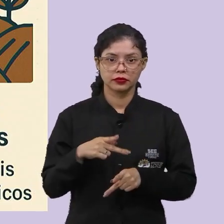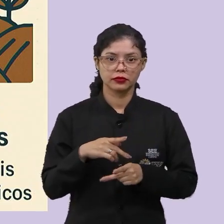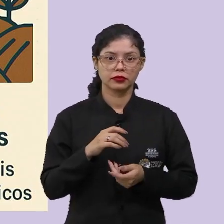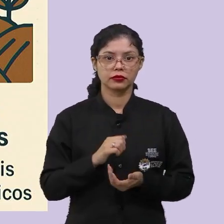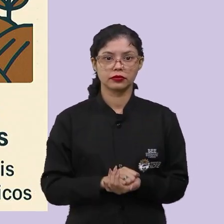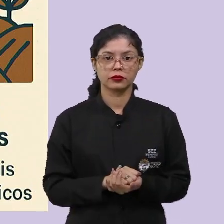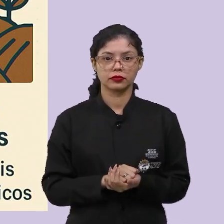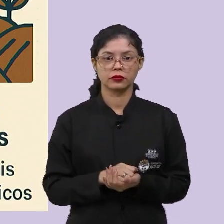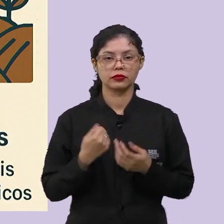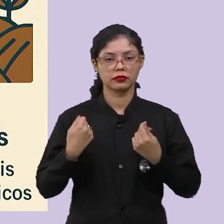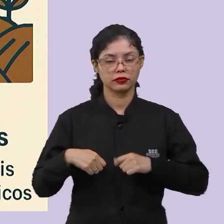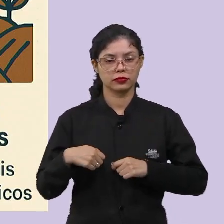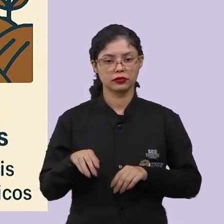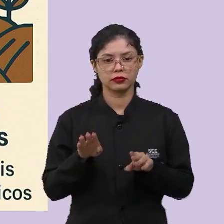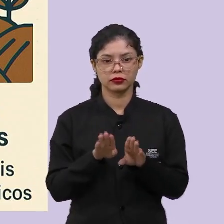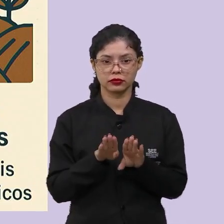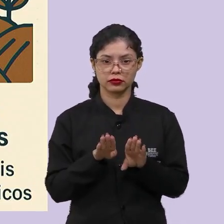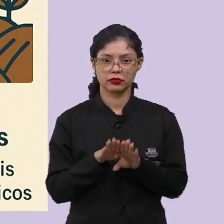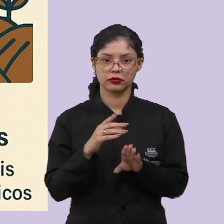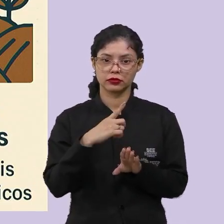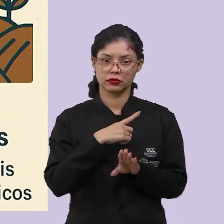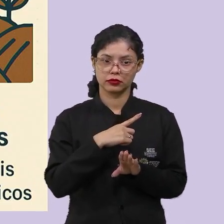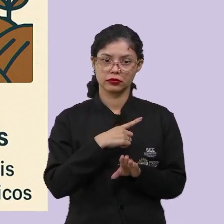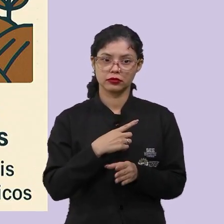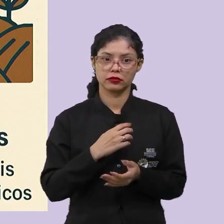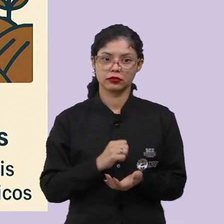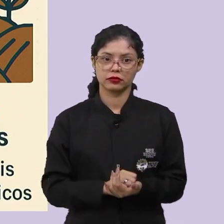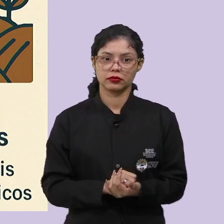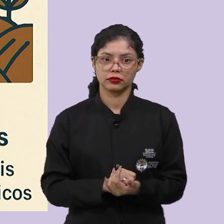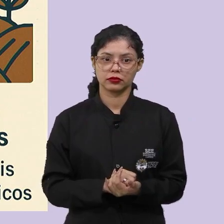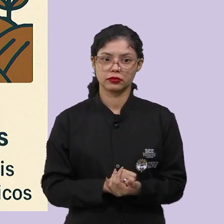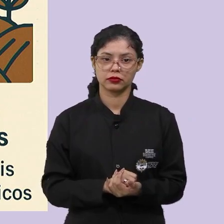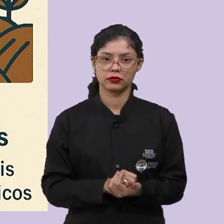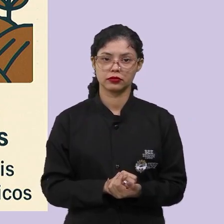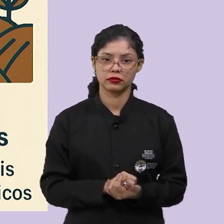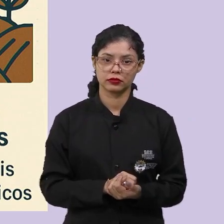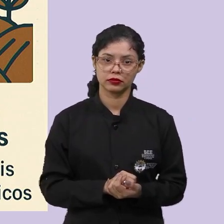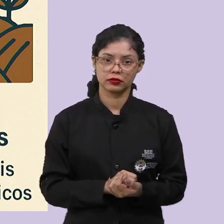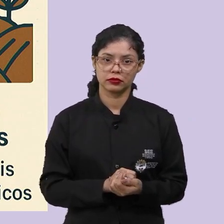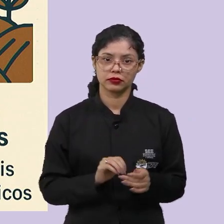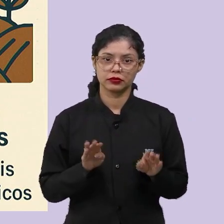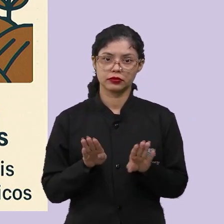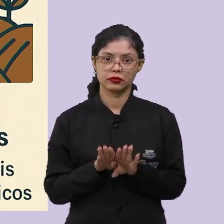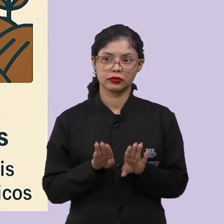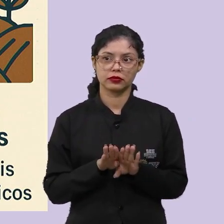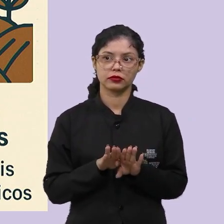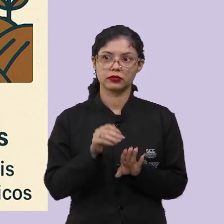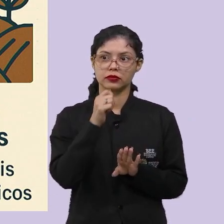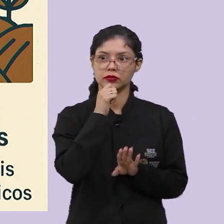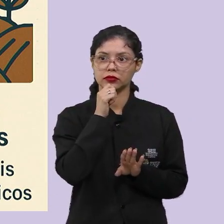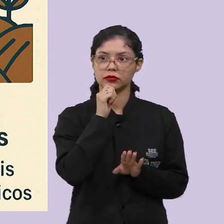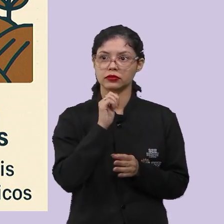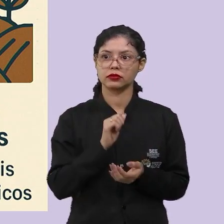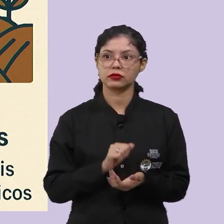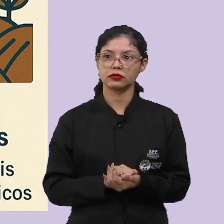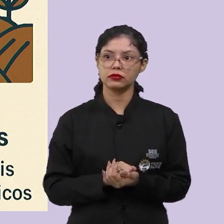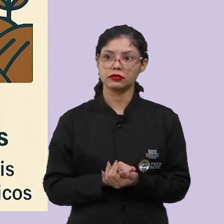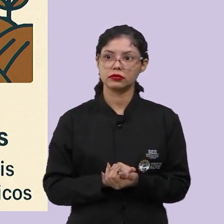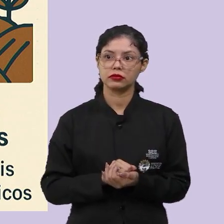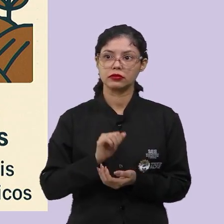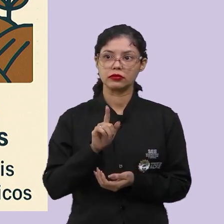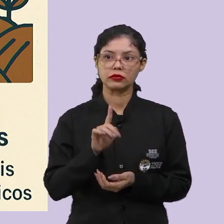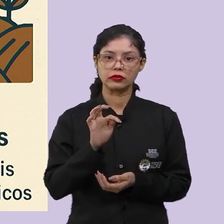claro que precisamos também da questão do fomento agrícola, que é a questão das terras férteis, as Land